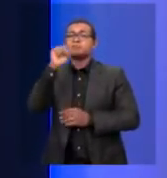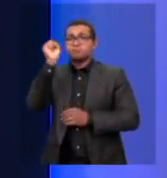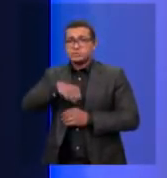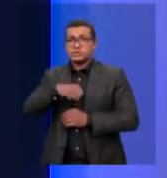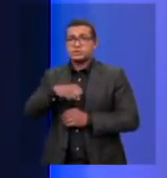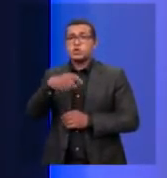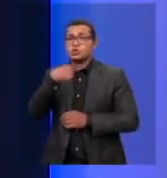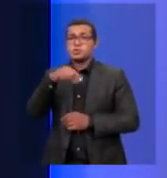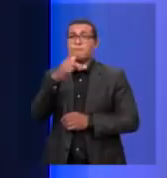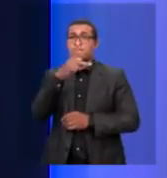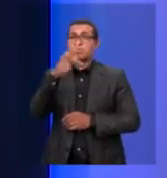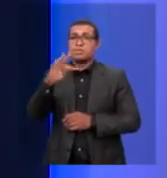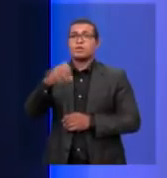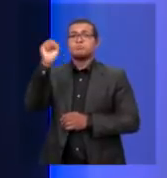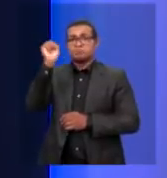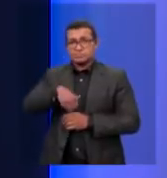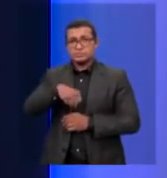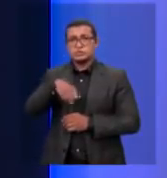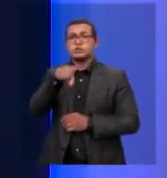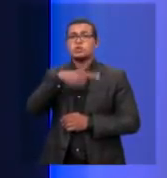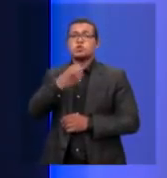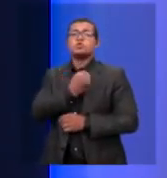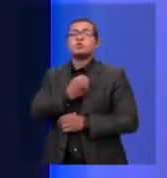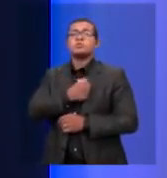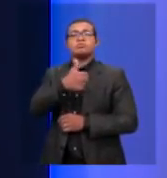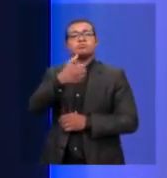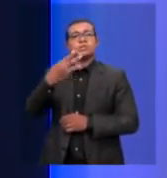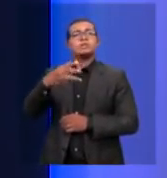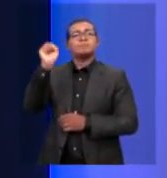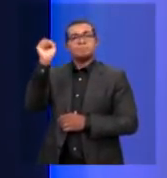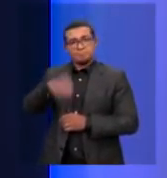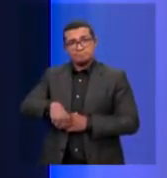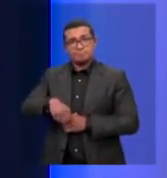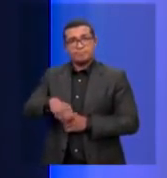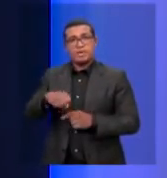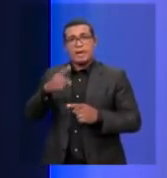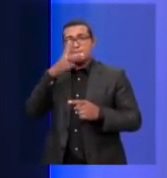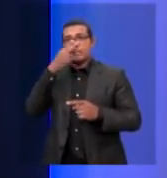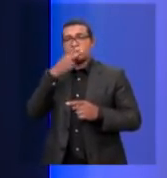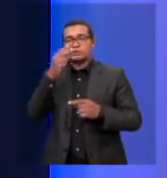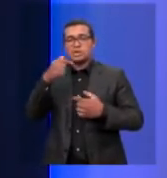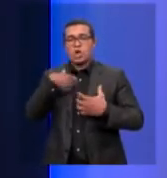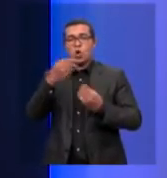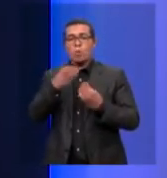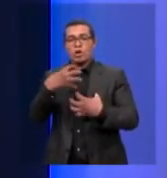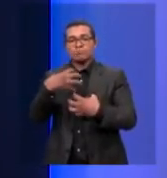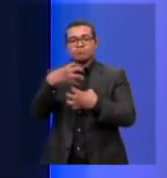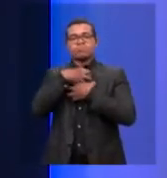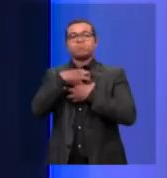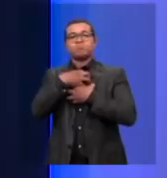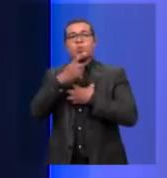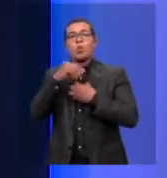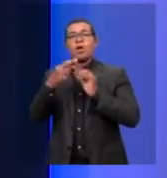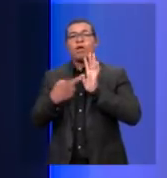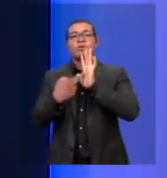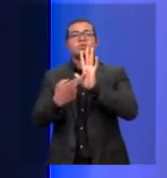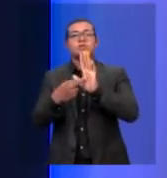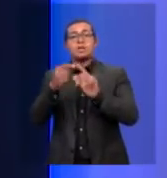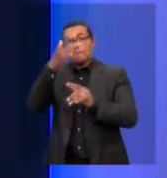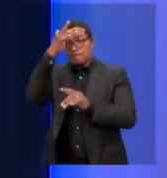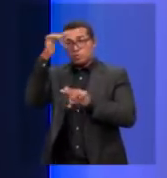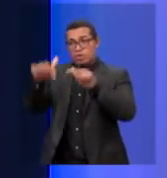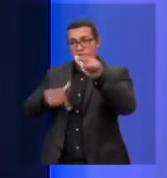que somos do treze que temos no nosso signo a responsabilidade de defender a classe trabalhadora